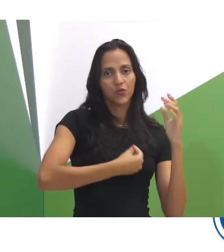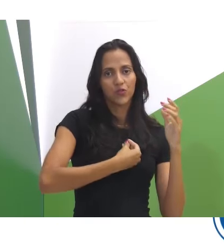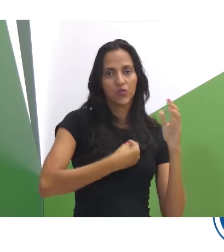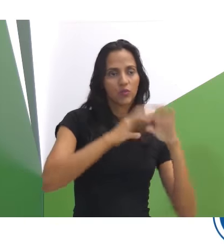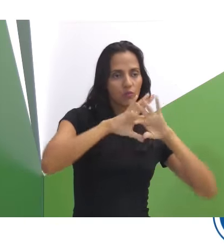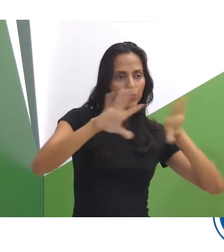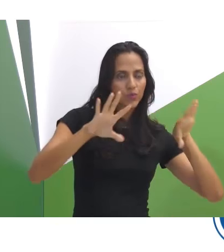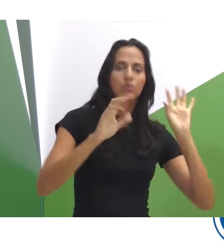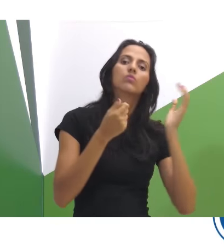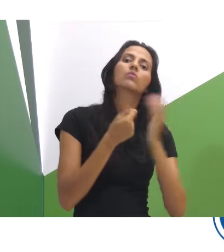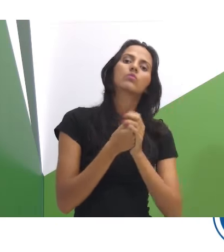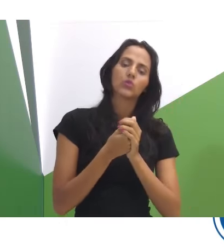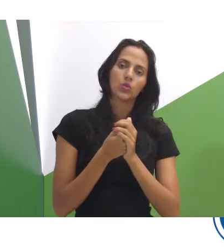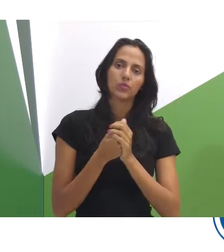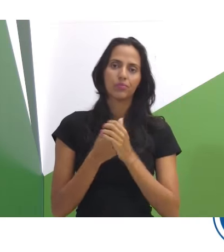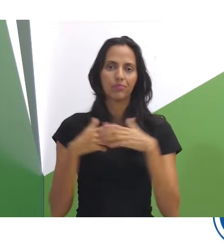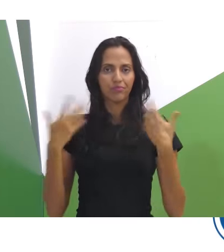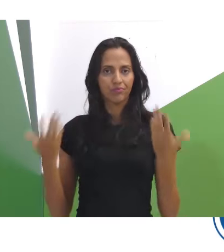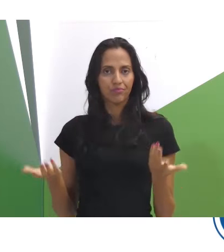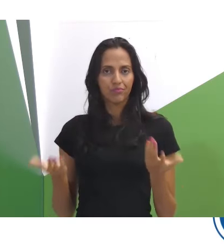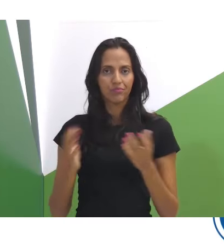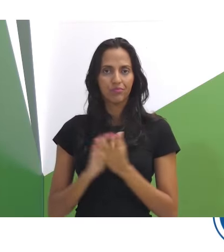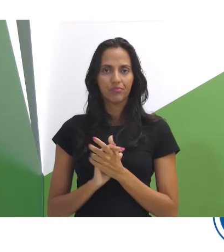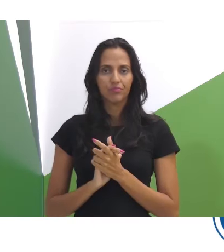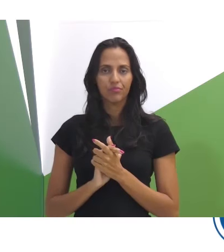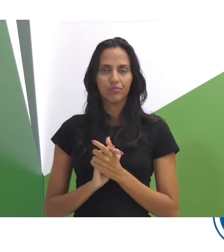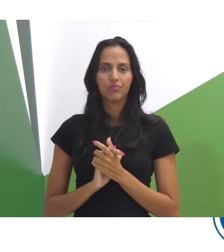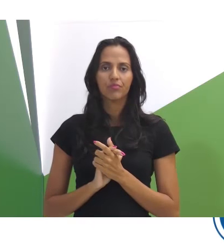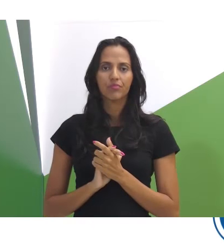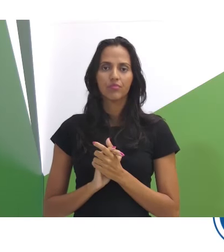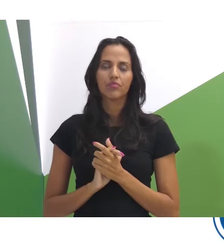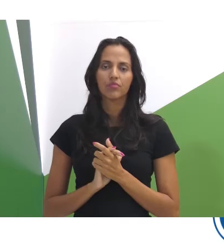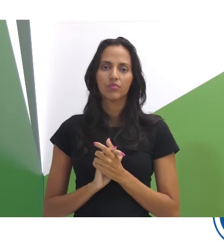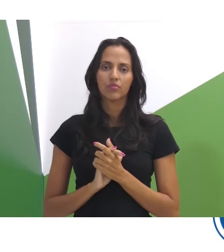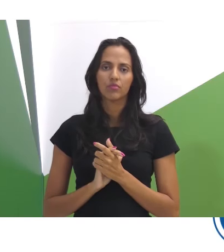A título de informação, gente tem que falar o seguinte,